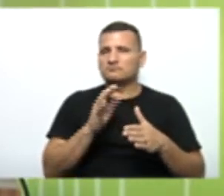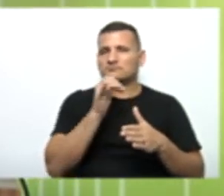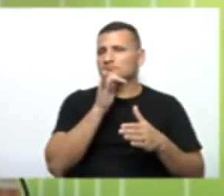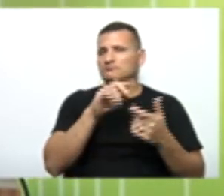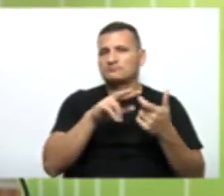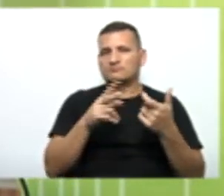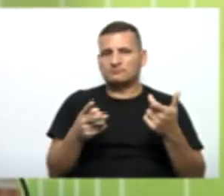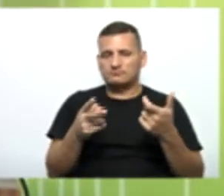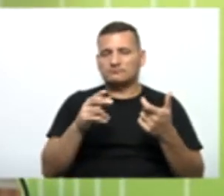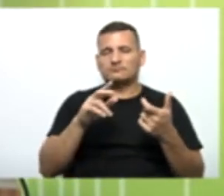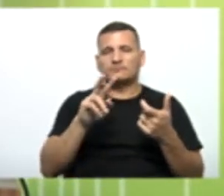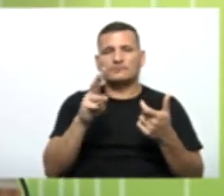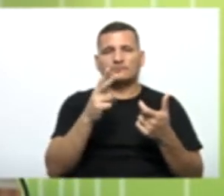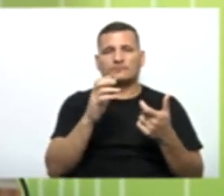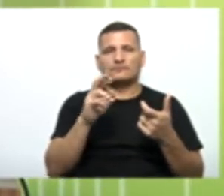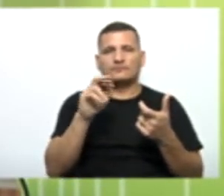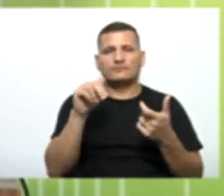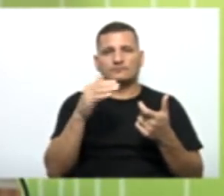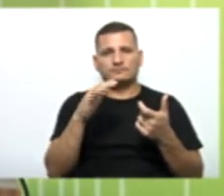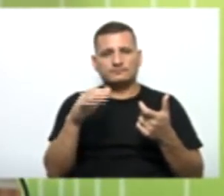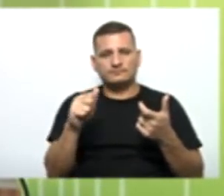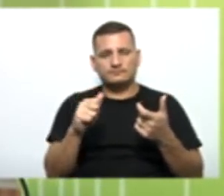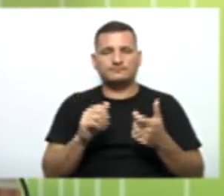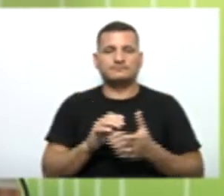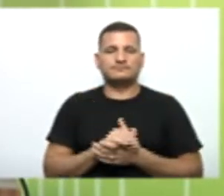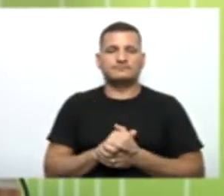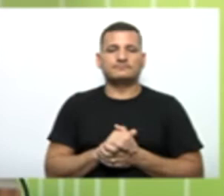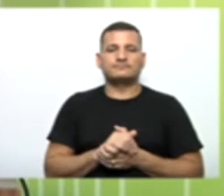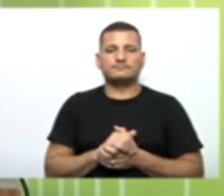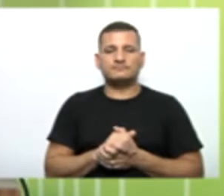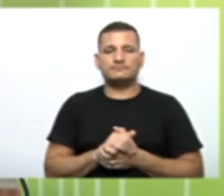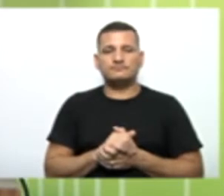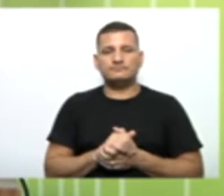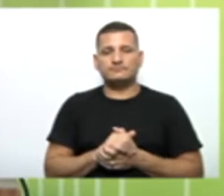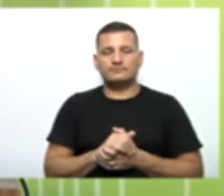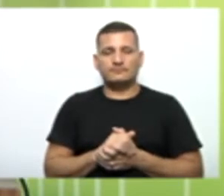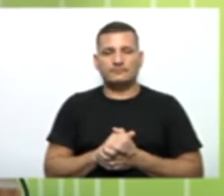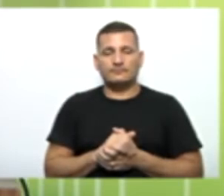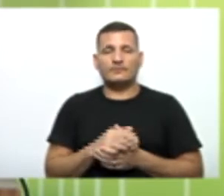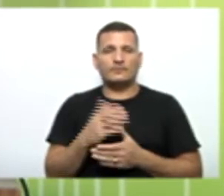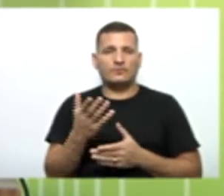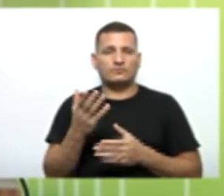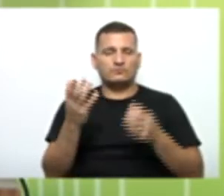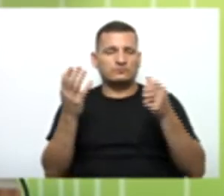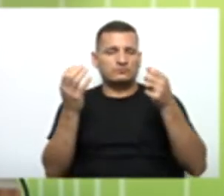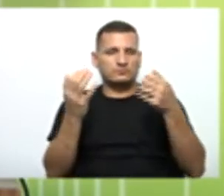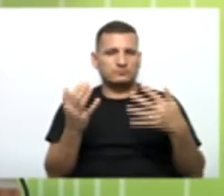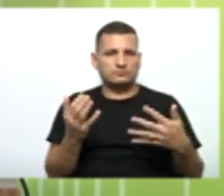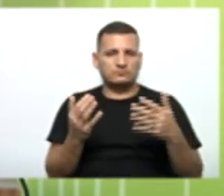simples. Então, assim, eu espero ter ajudado vocês. E sim, como eu falei,